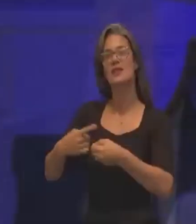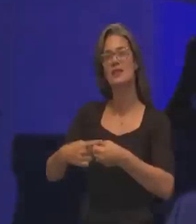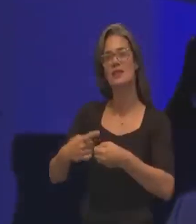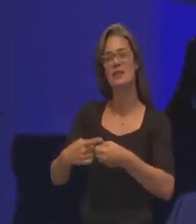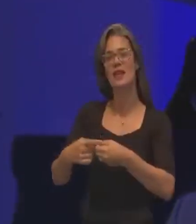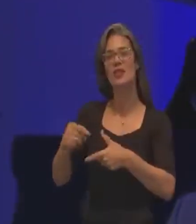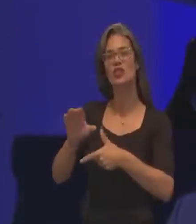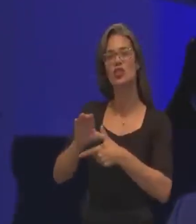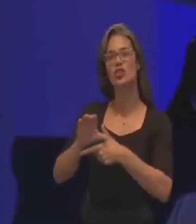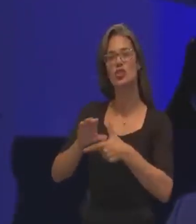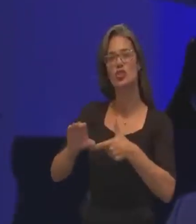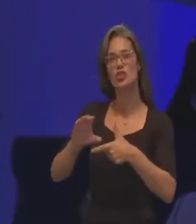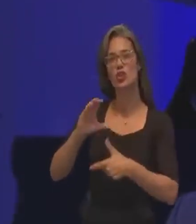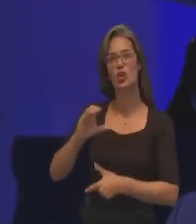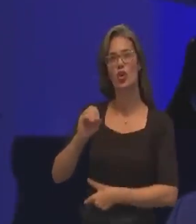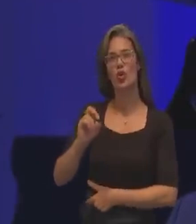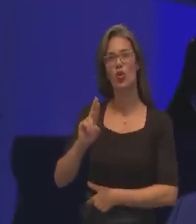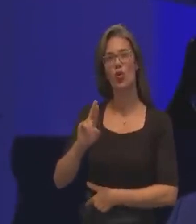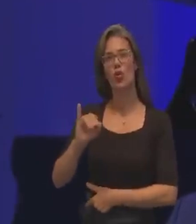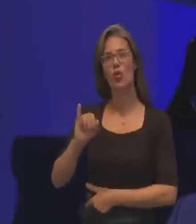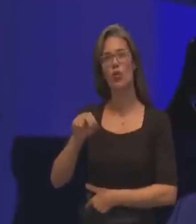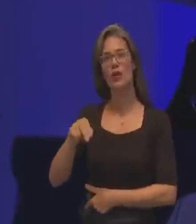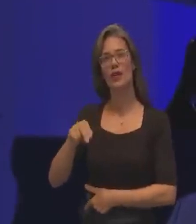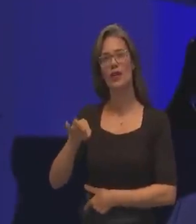verso 17.